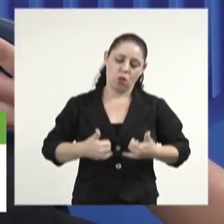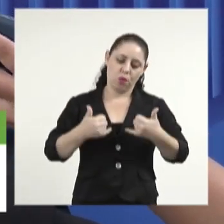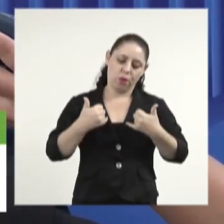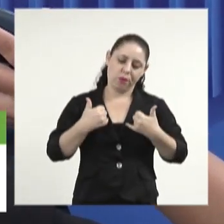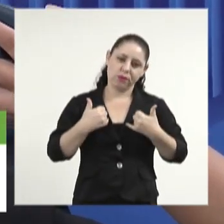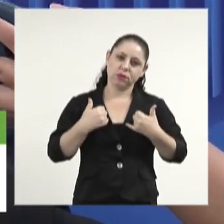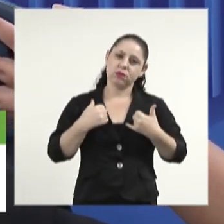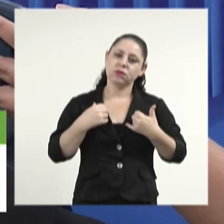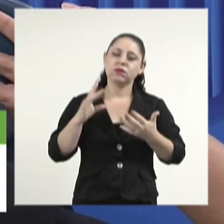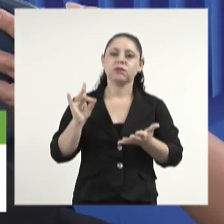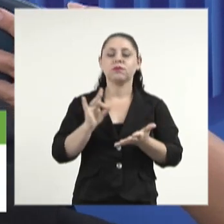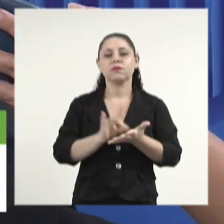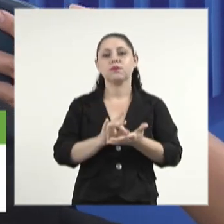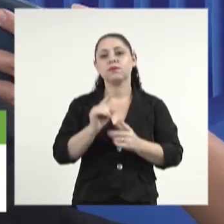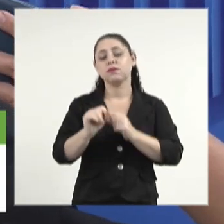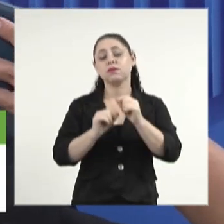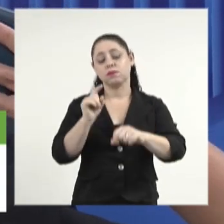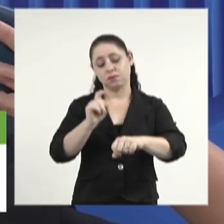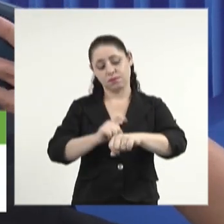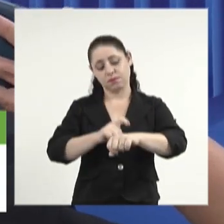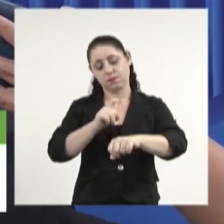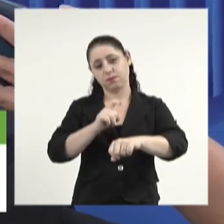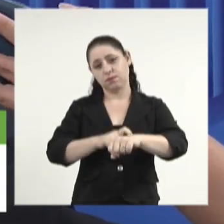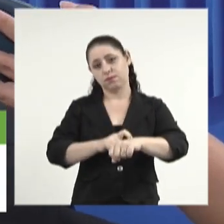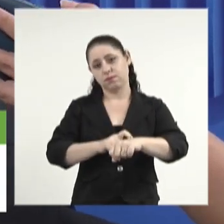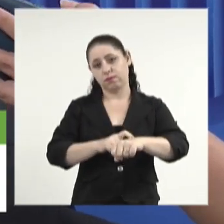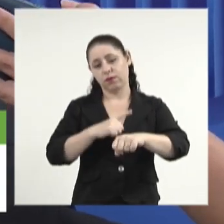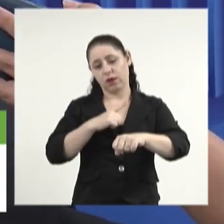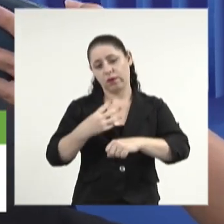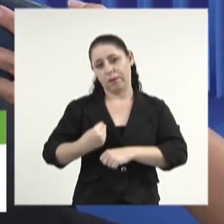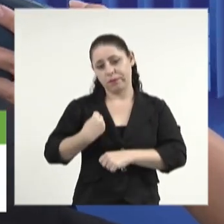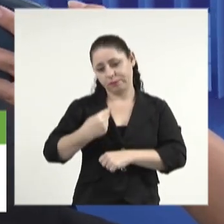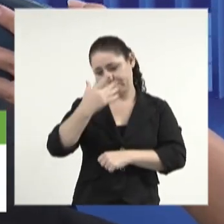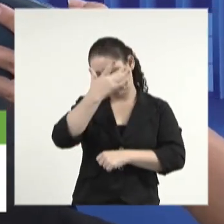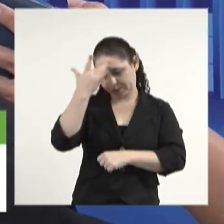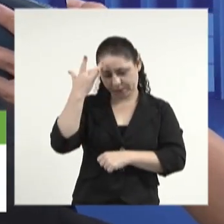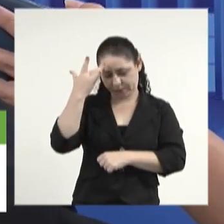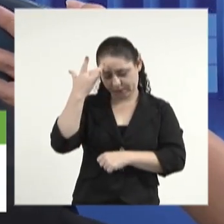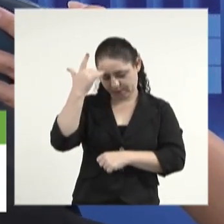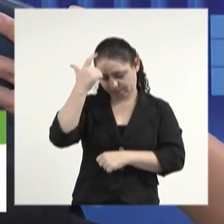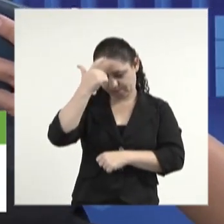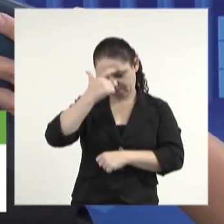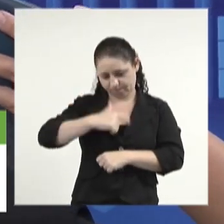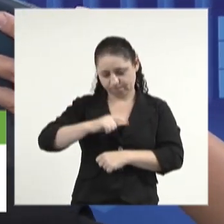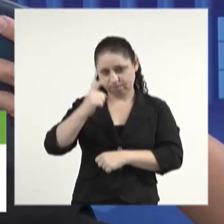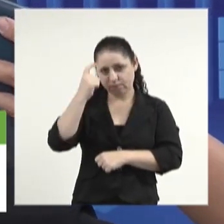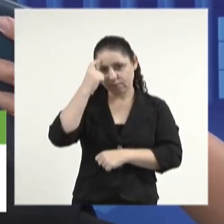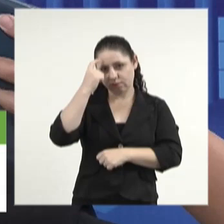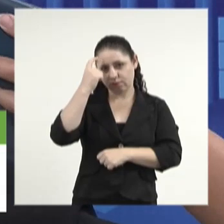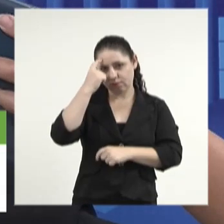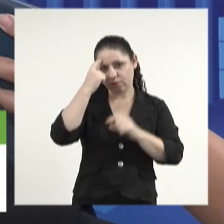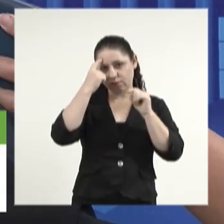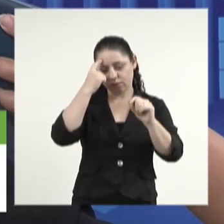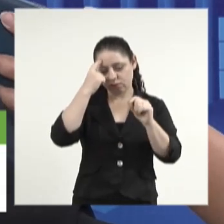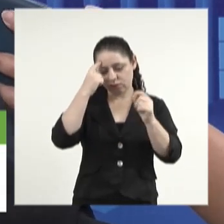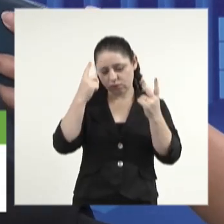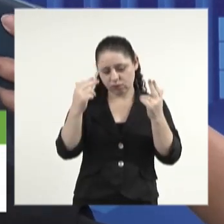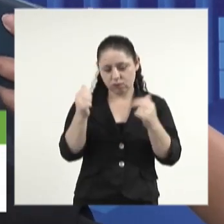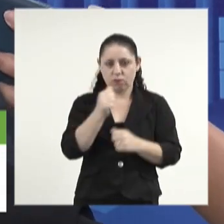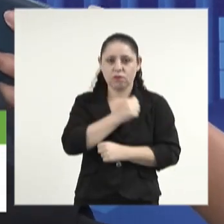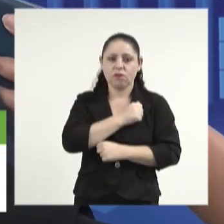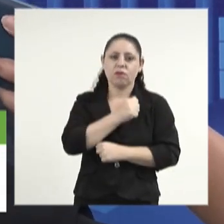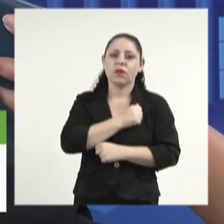dizer, é um momento onde na minha persona o pensamento vai ao mesmo Dom Bosco